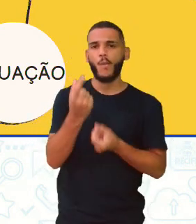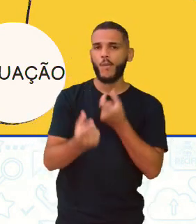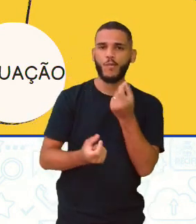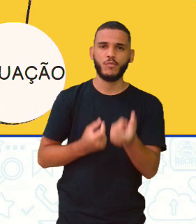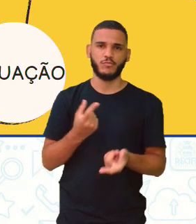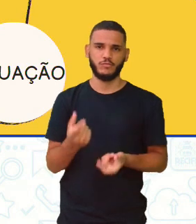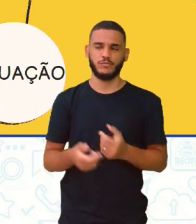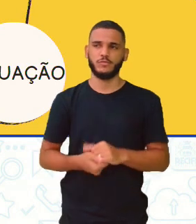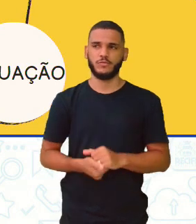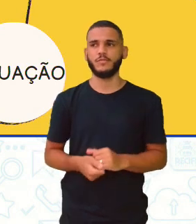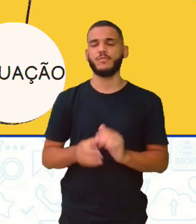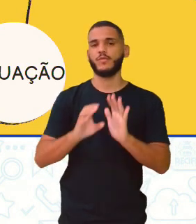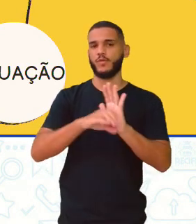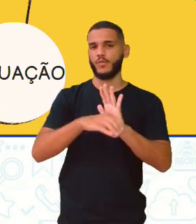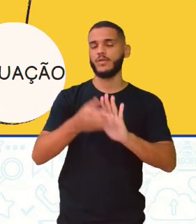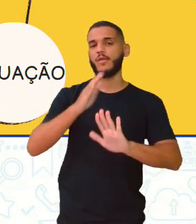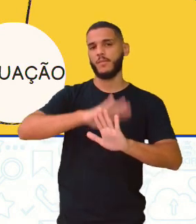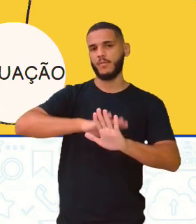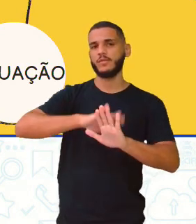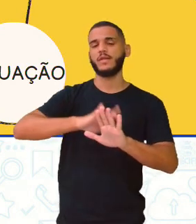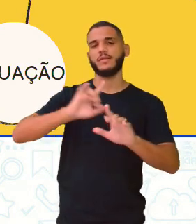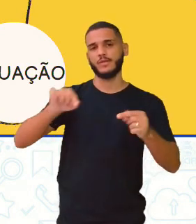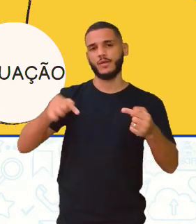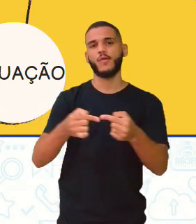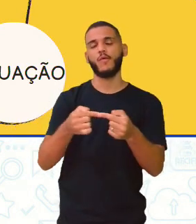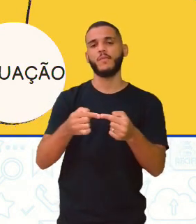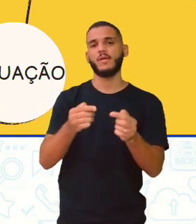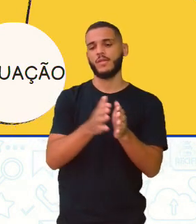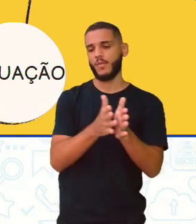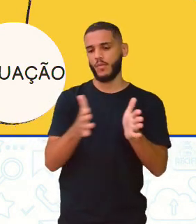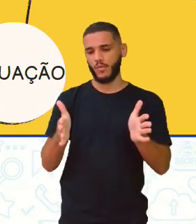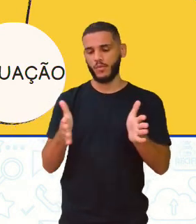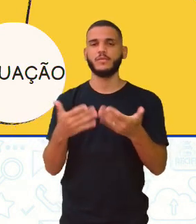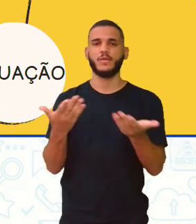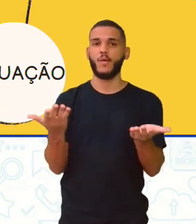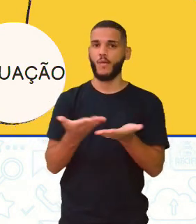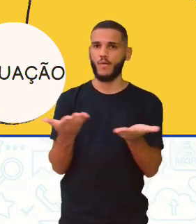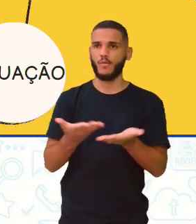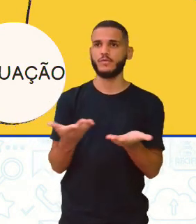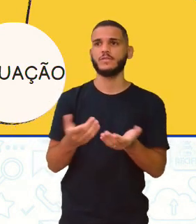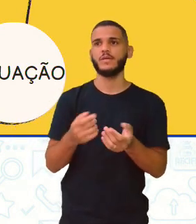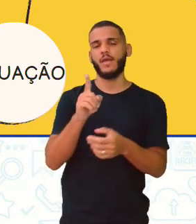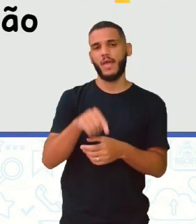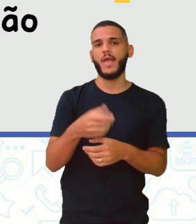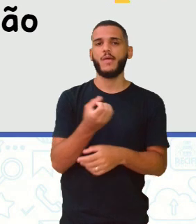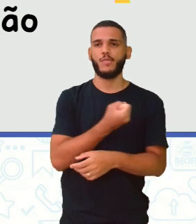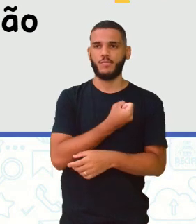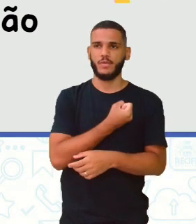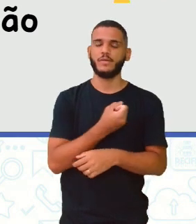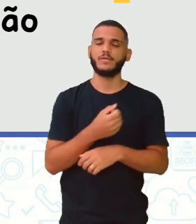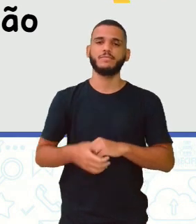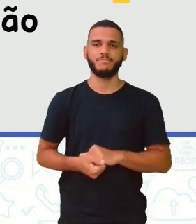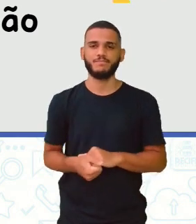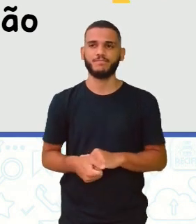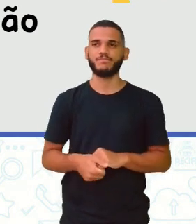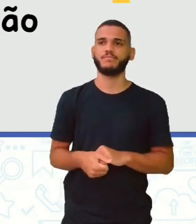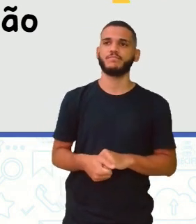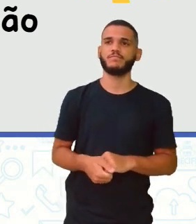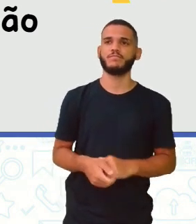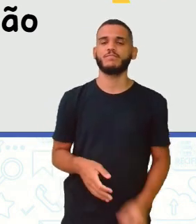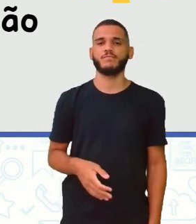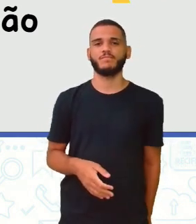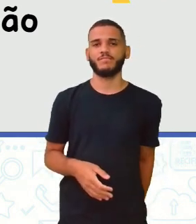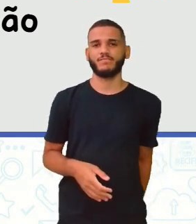dos conceitos relacionados com sequência, no caso hoje, sequência numérica. Bem,